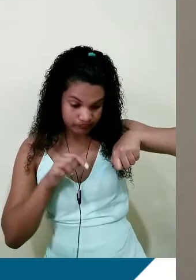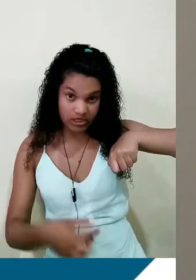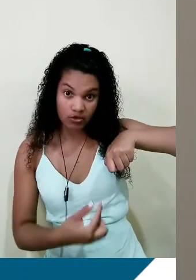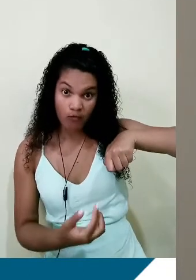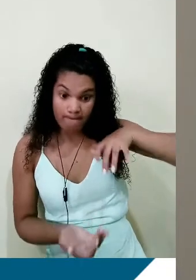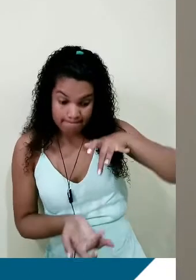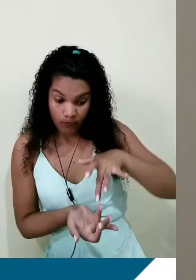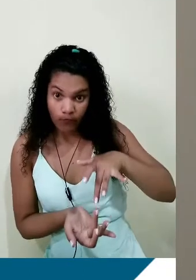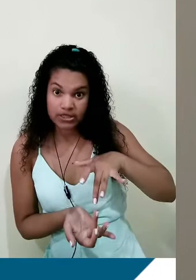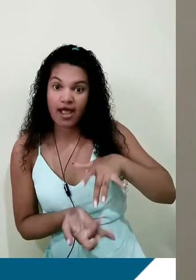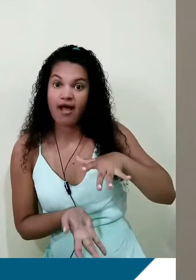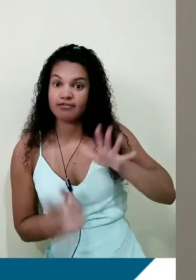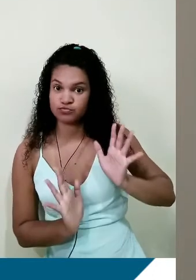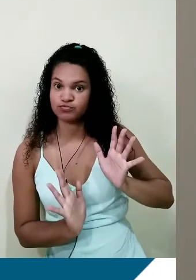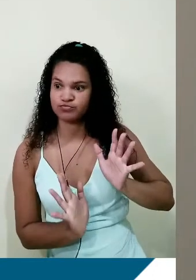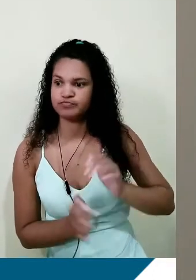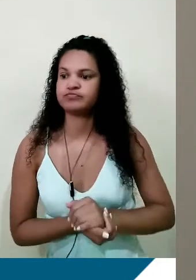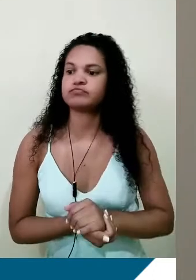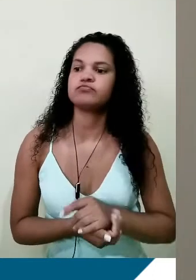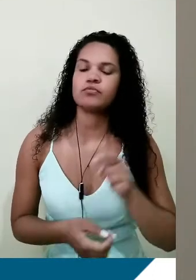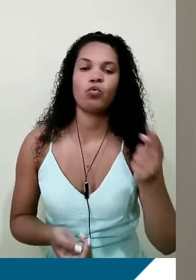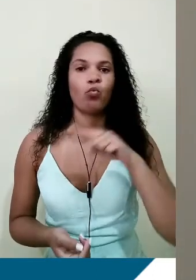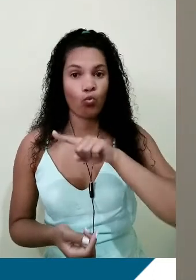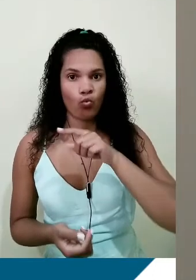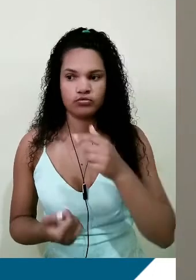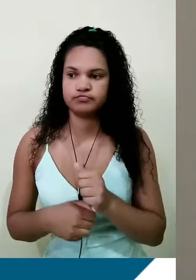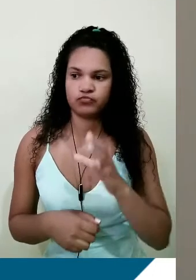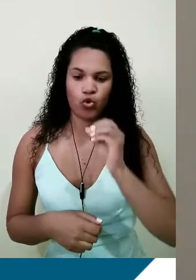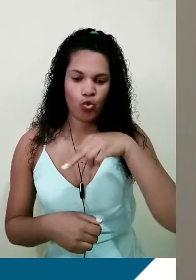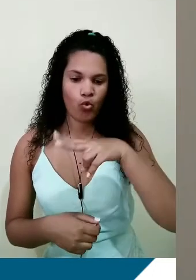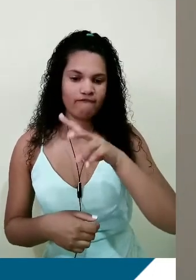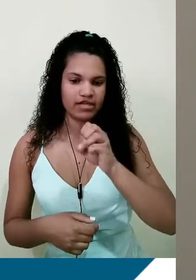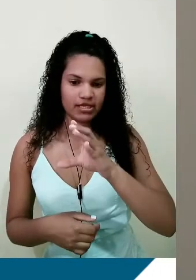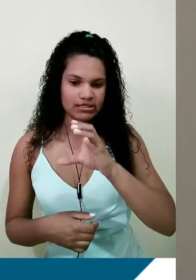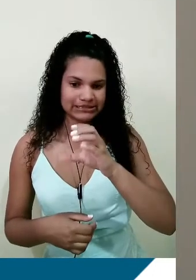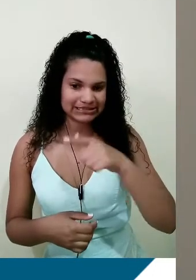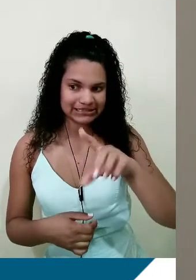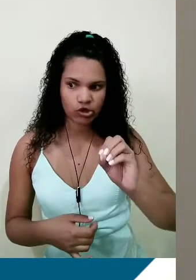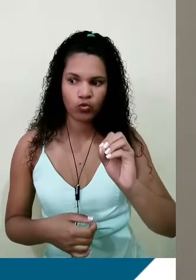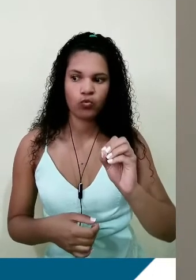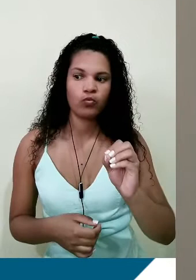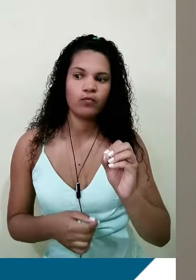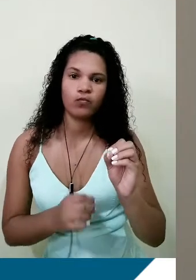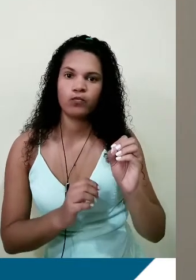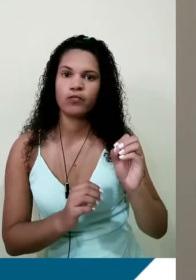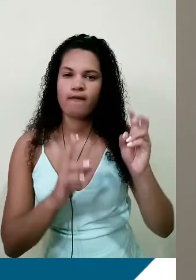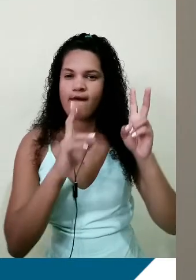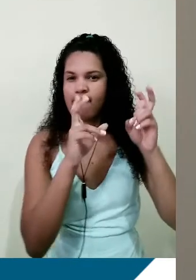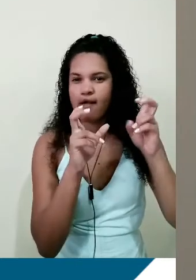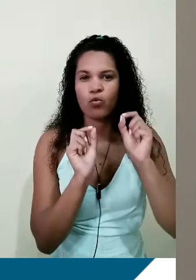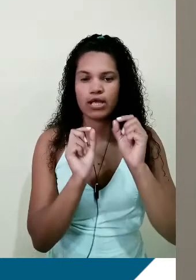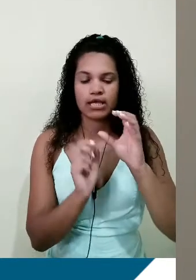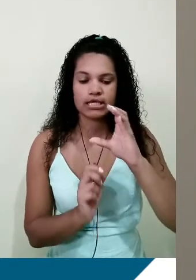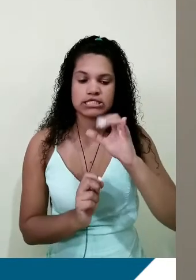A convecção é um processo que aparece com a palavra-chave de ciclos. Então,